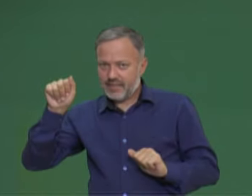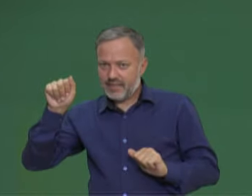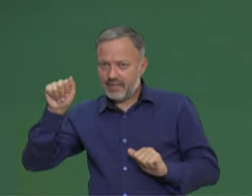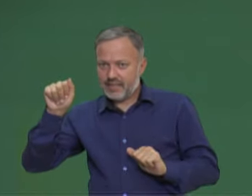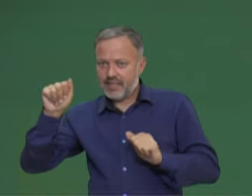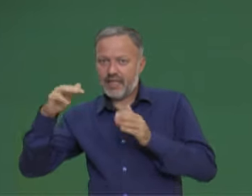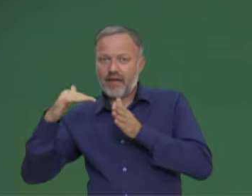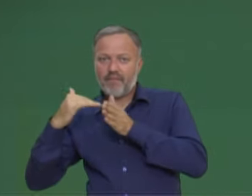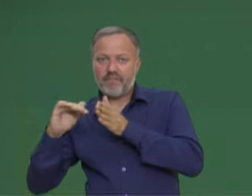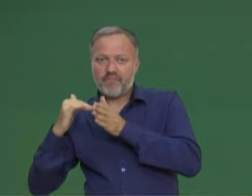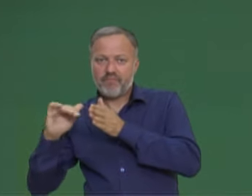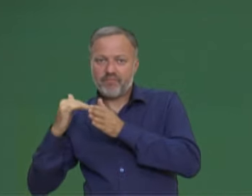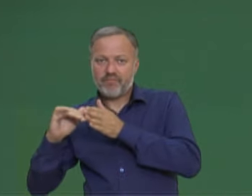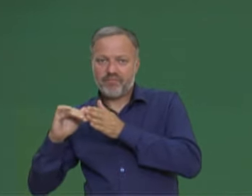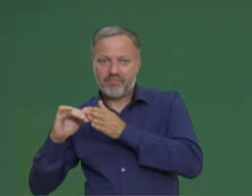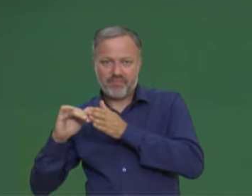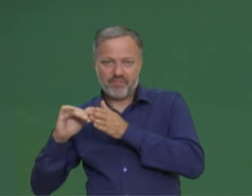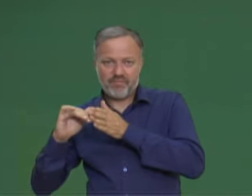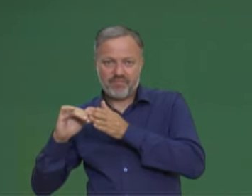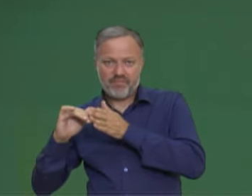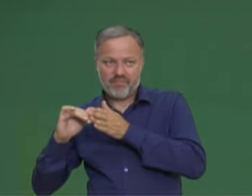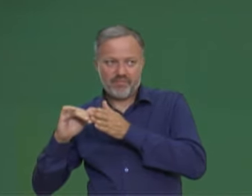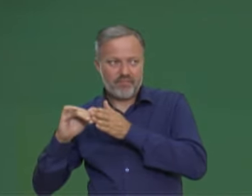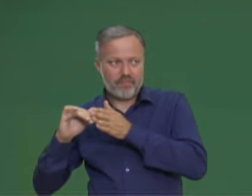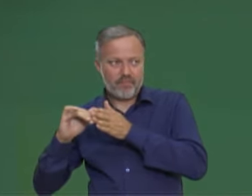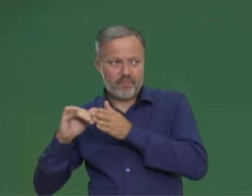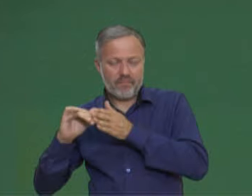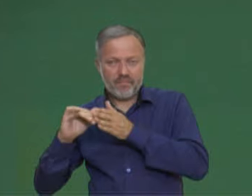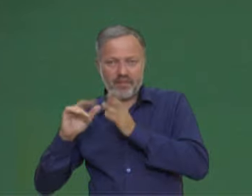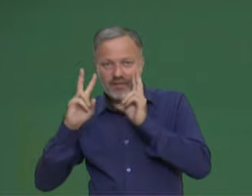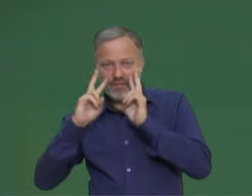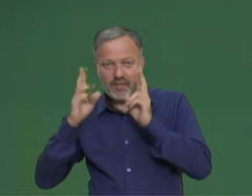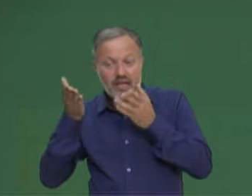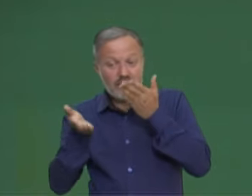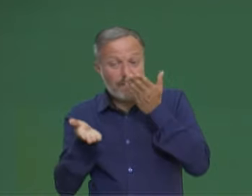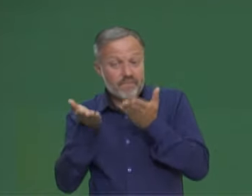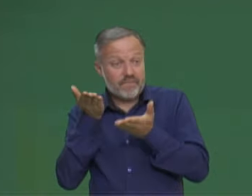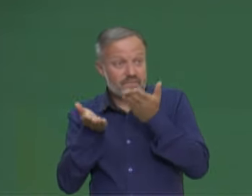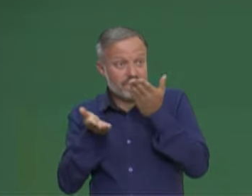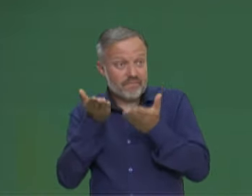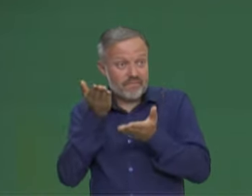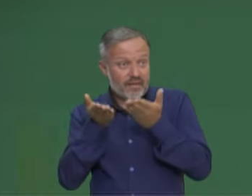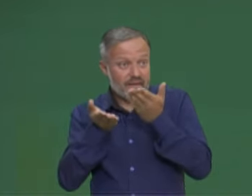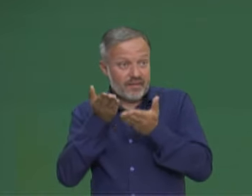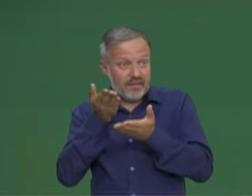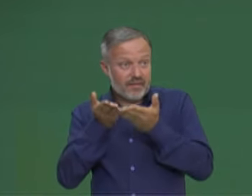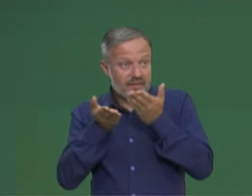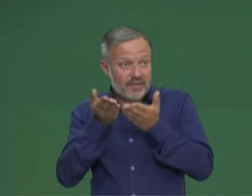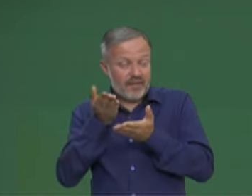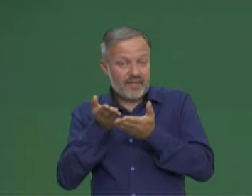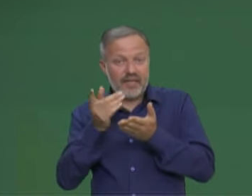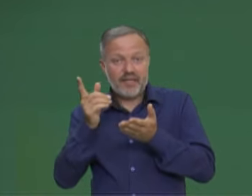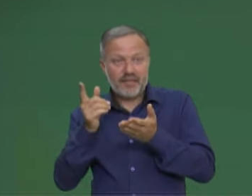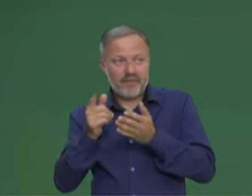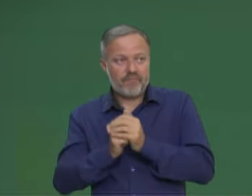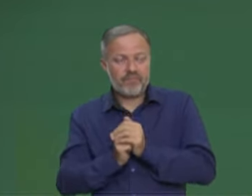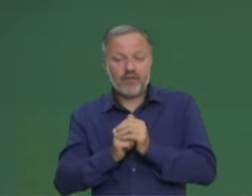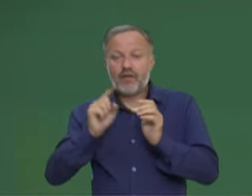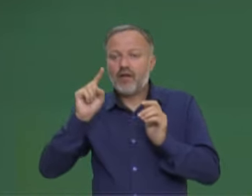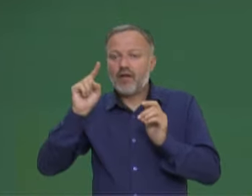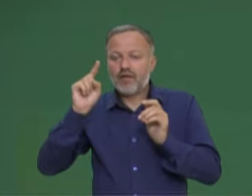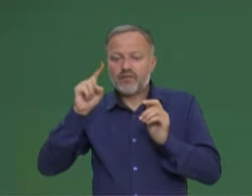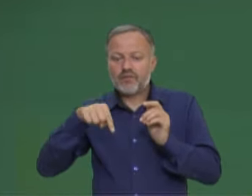a minha linguagem de uma outra maneira, certo? Há essa flexibilidade. Podemos tutear-nos, ou seja, aqui nessa